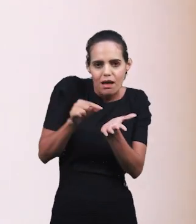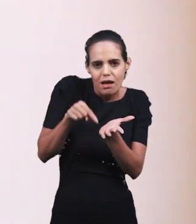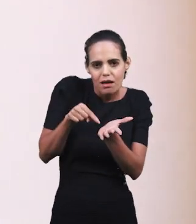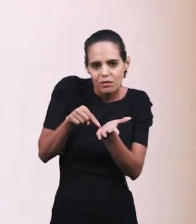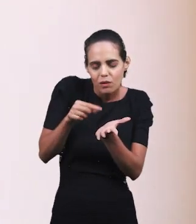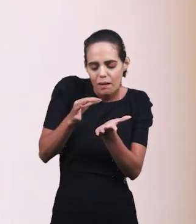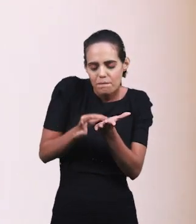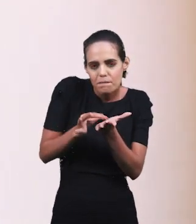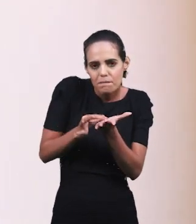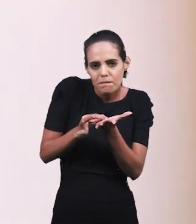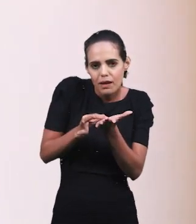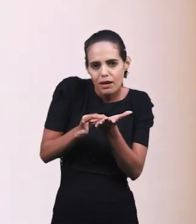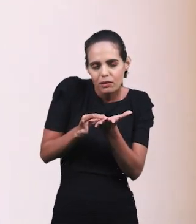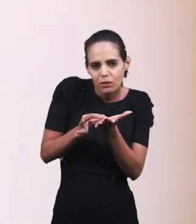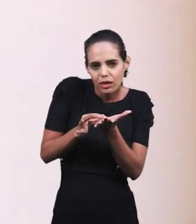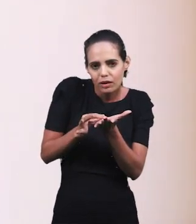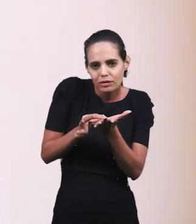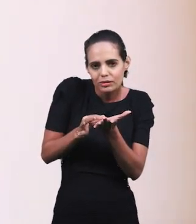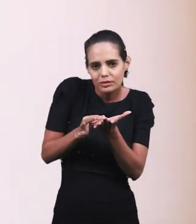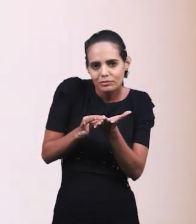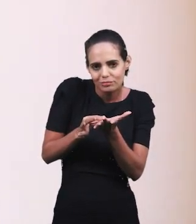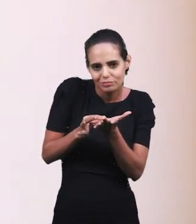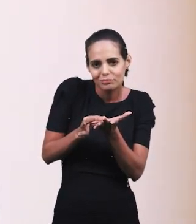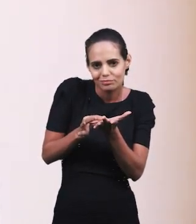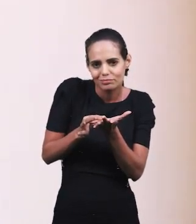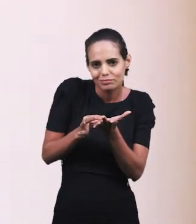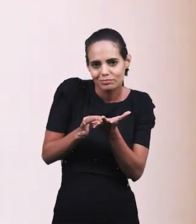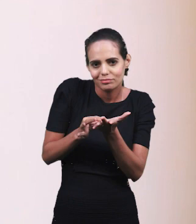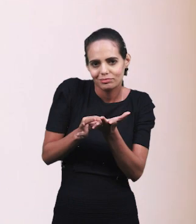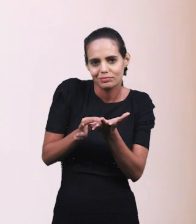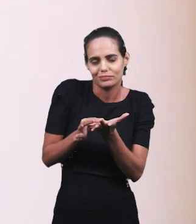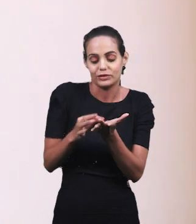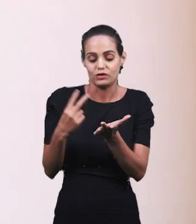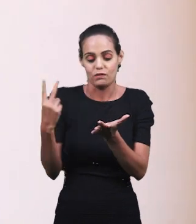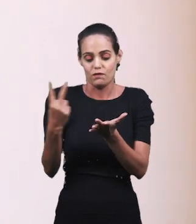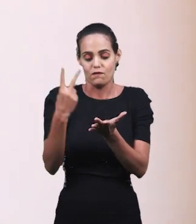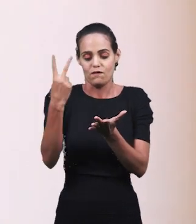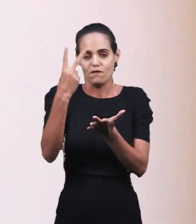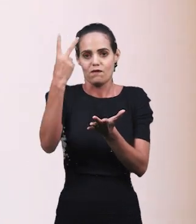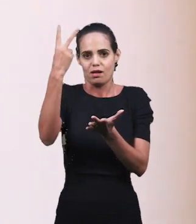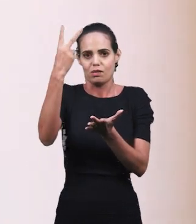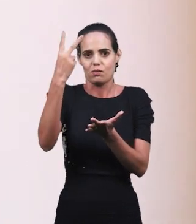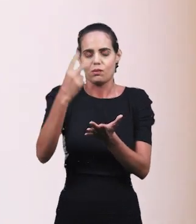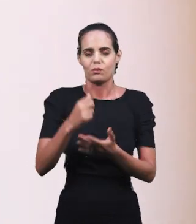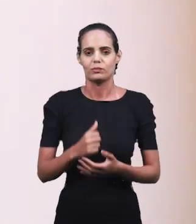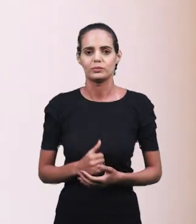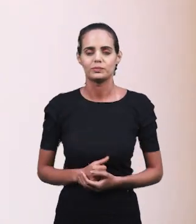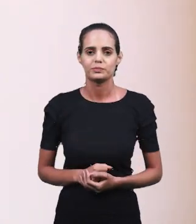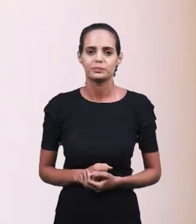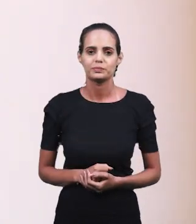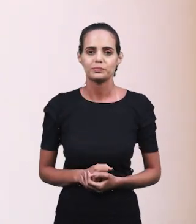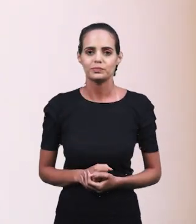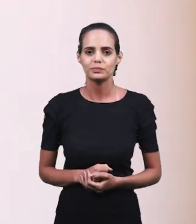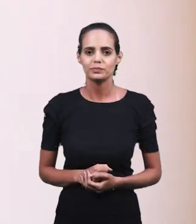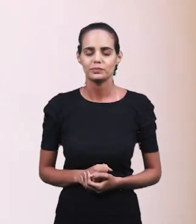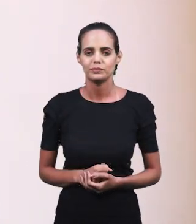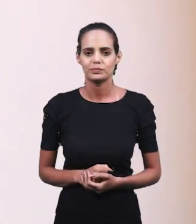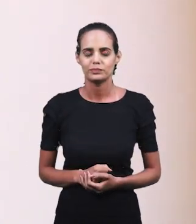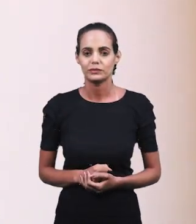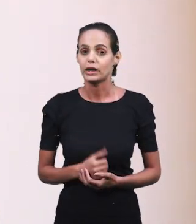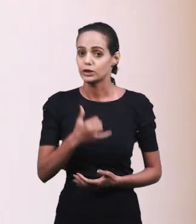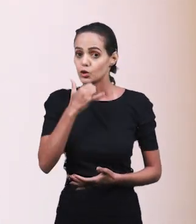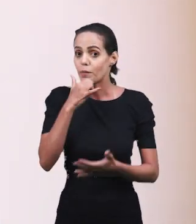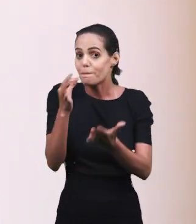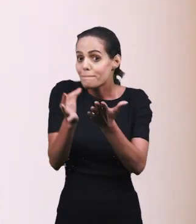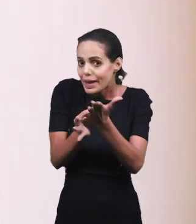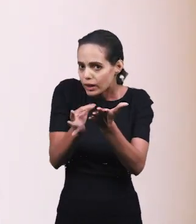pérola de grande valor, o Senhor Jesus. Quando nós vemos as respostas da primeira pergunta da EBD, nós